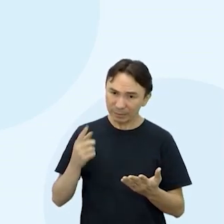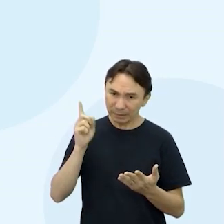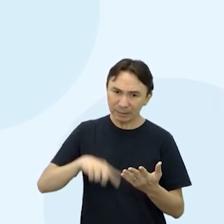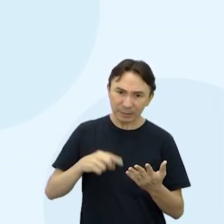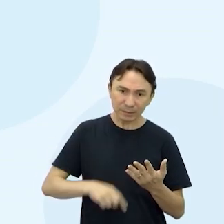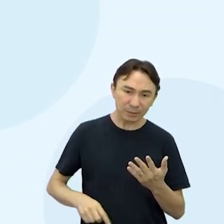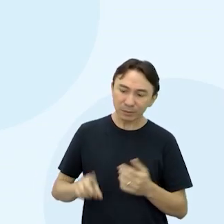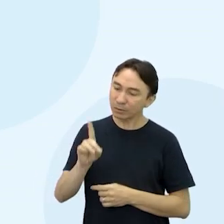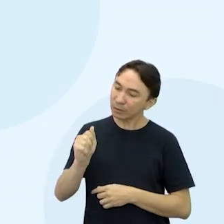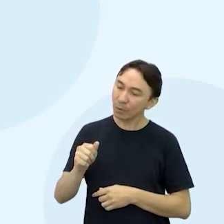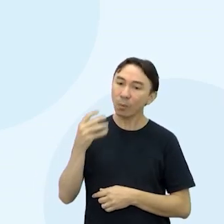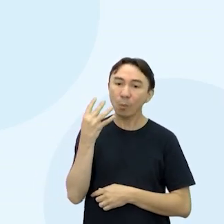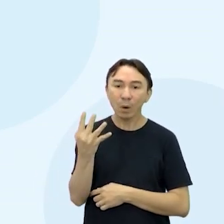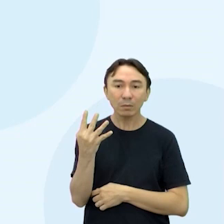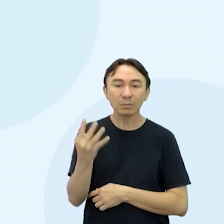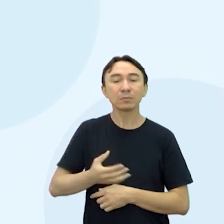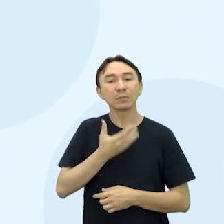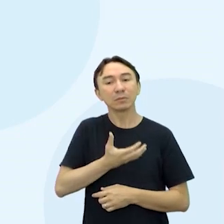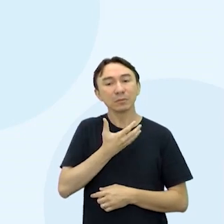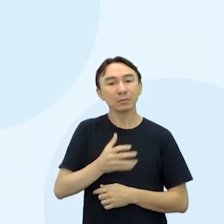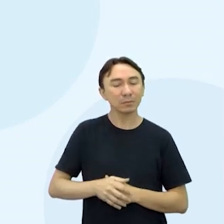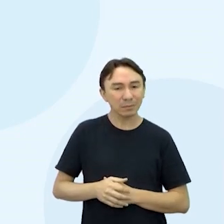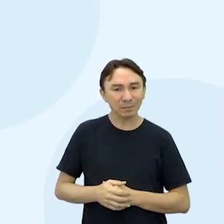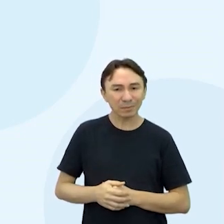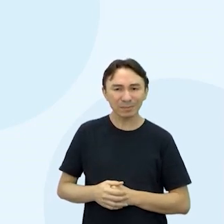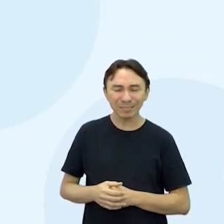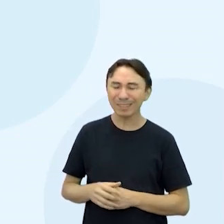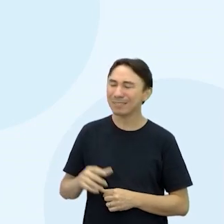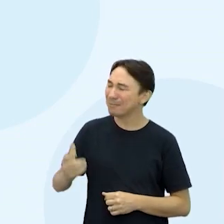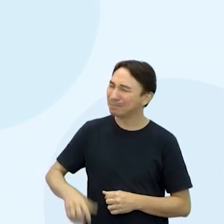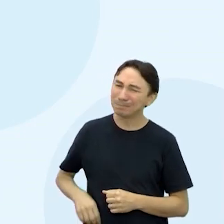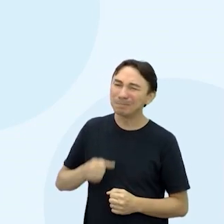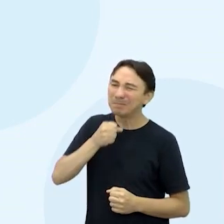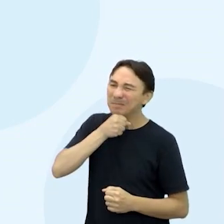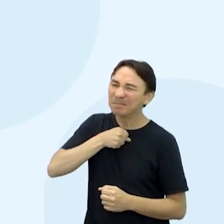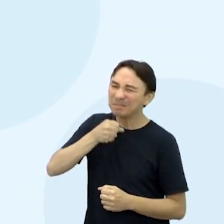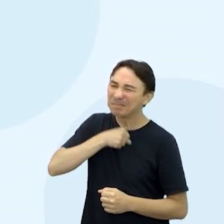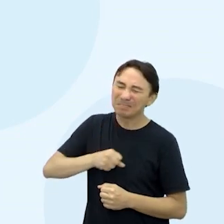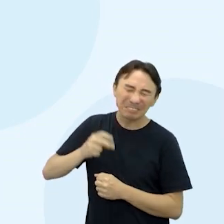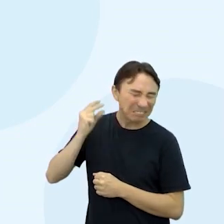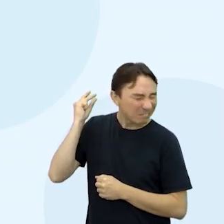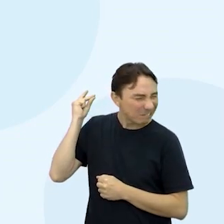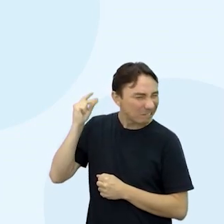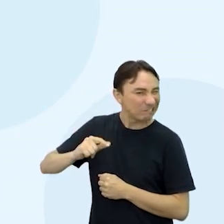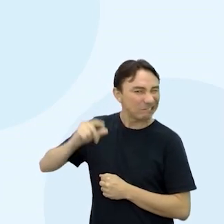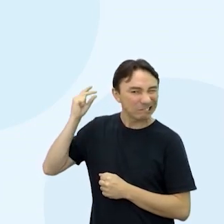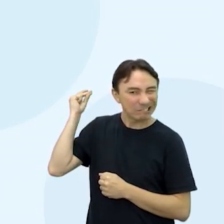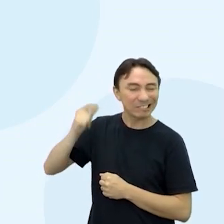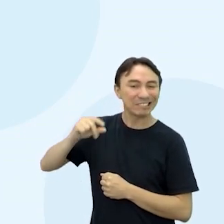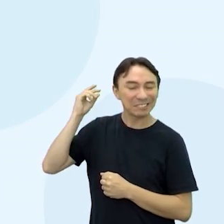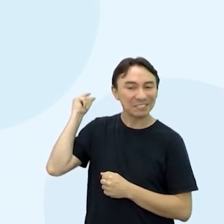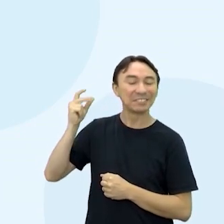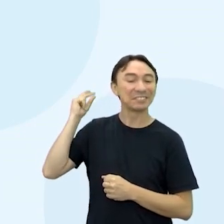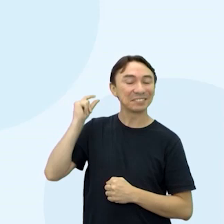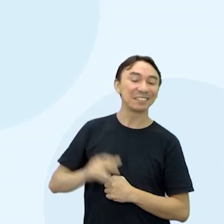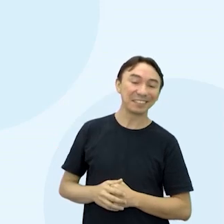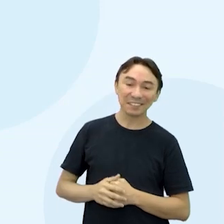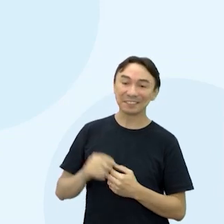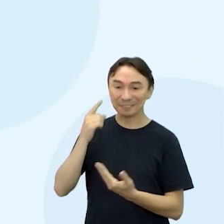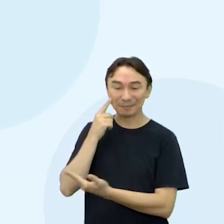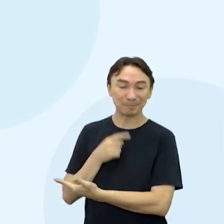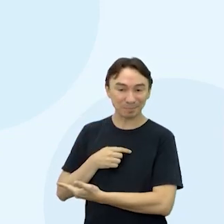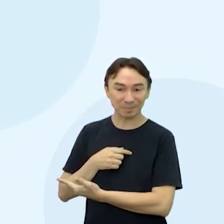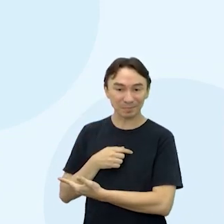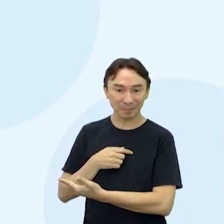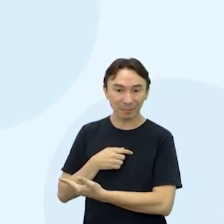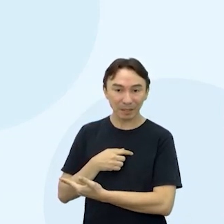1788. Esse jornal é muito antigo, Antigo não. Chamá-lo-ei de tradicional. É um jornal tradicional,